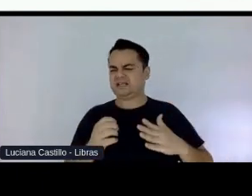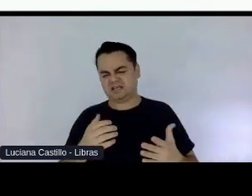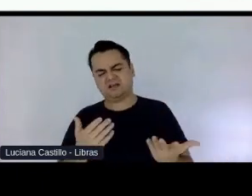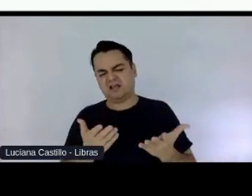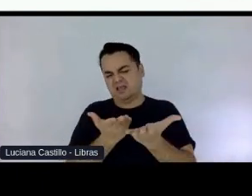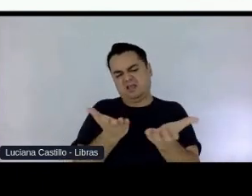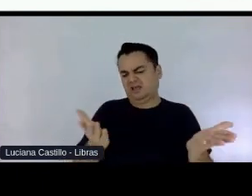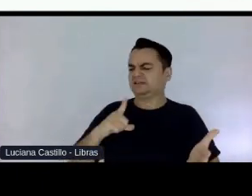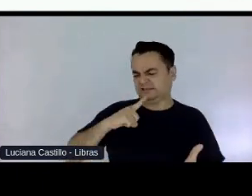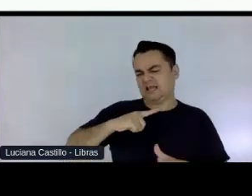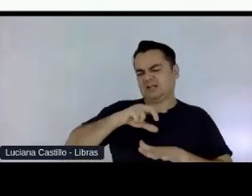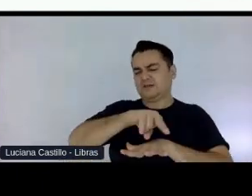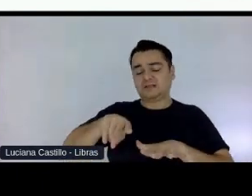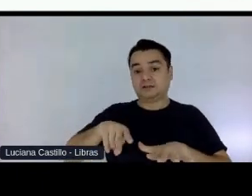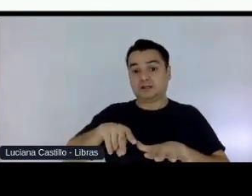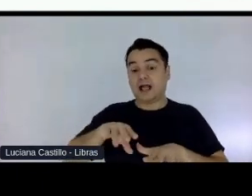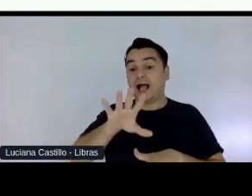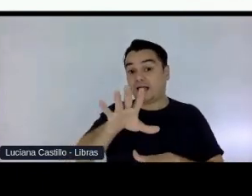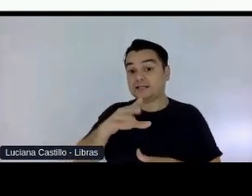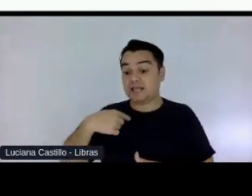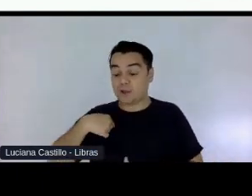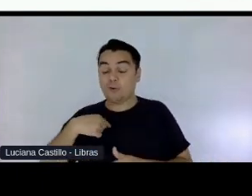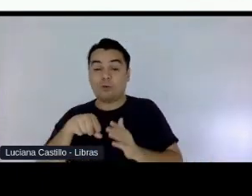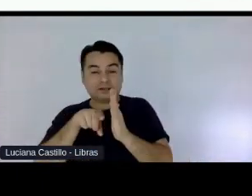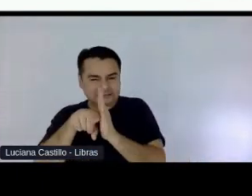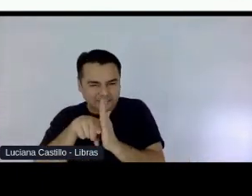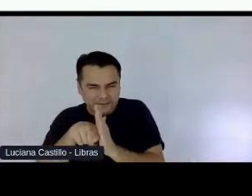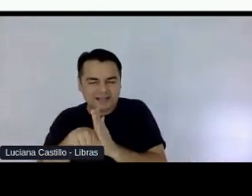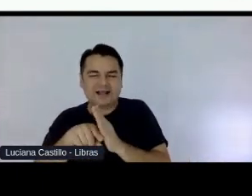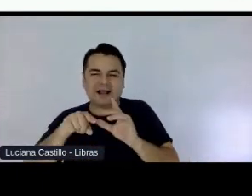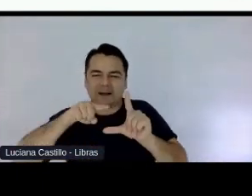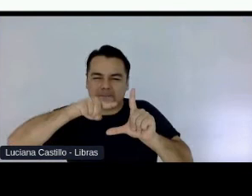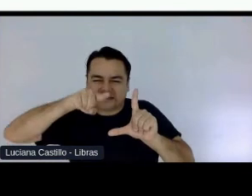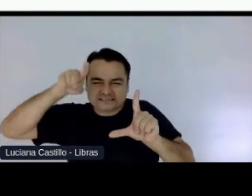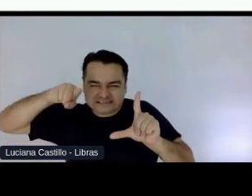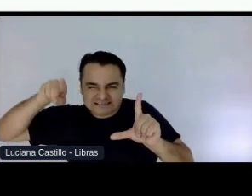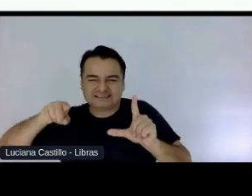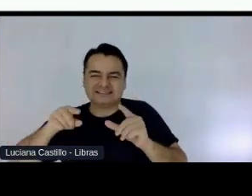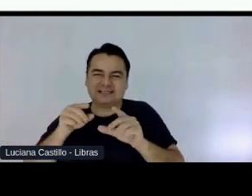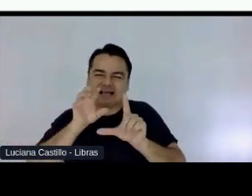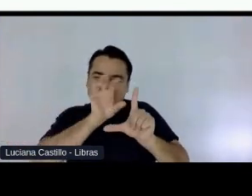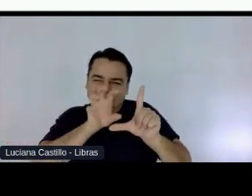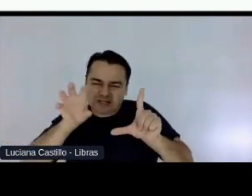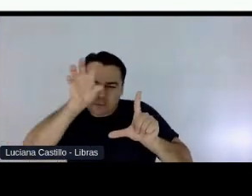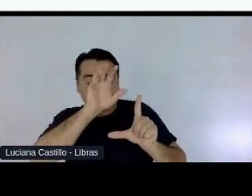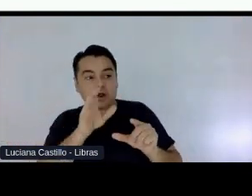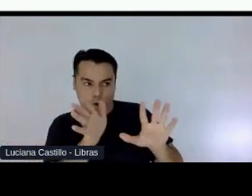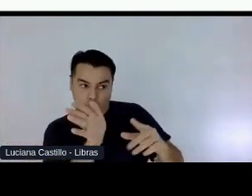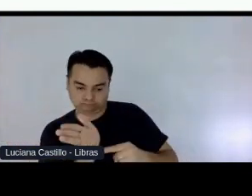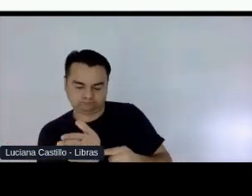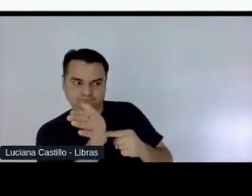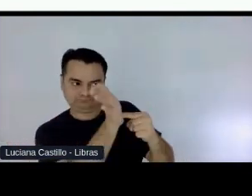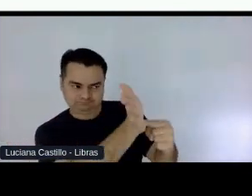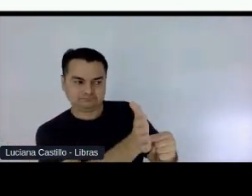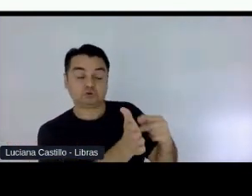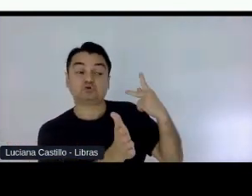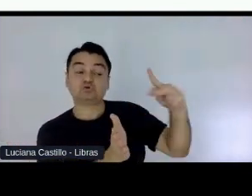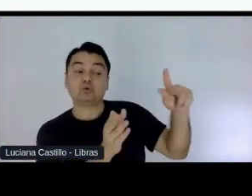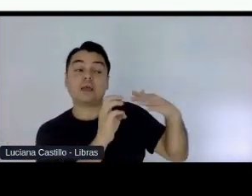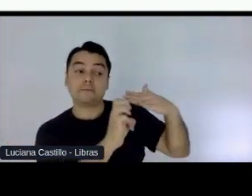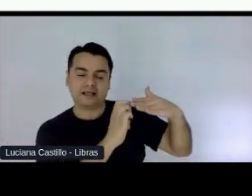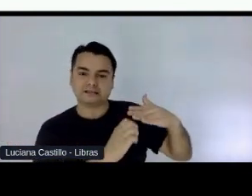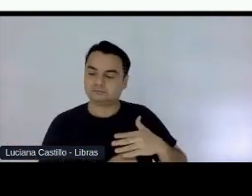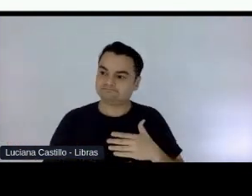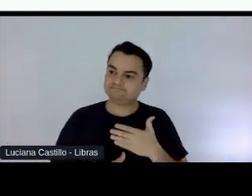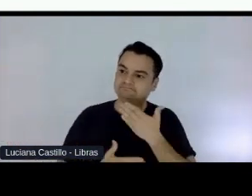bem legais, e quando a gente fez só digamos, um teste, né, a gente identificou que, na verdade, a realidade era